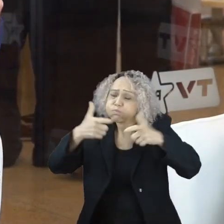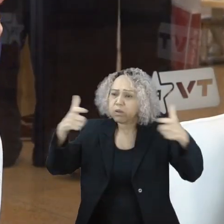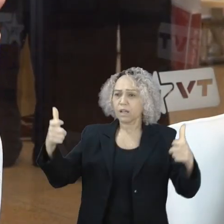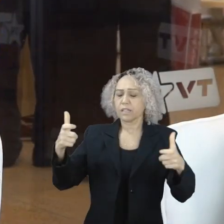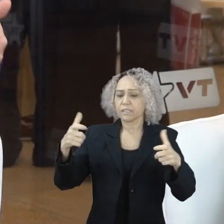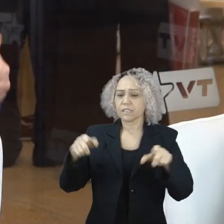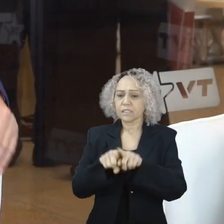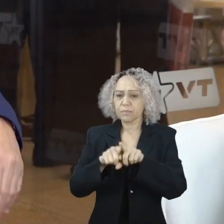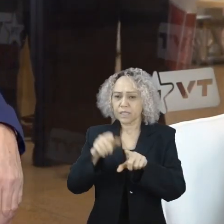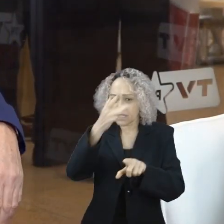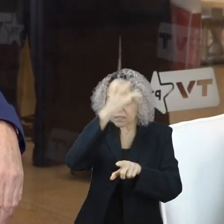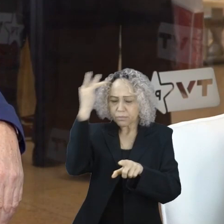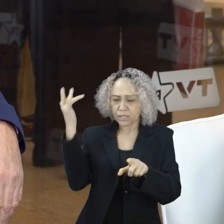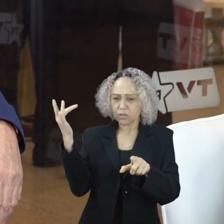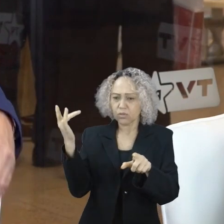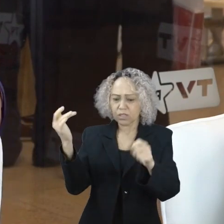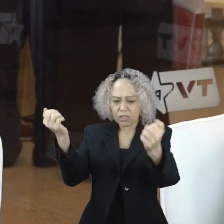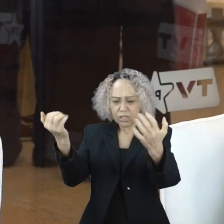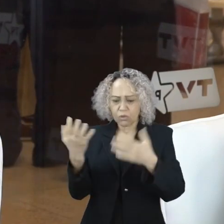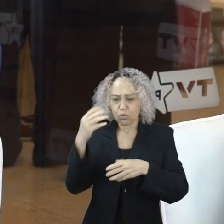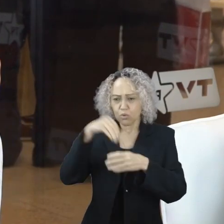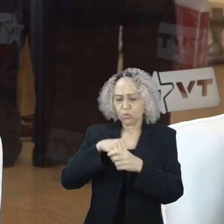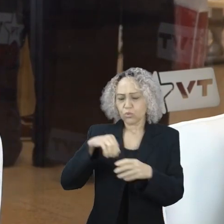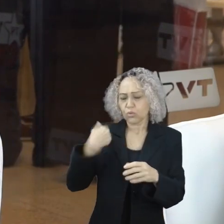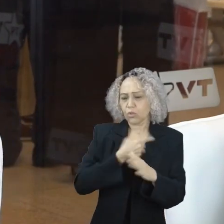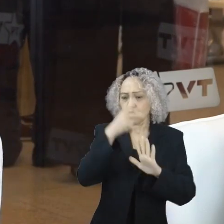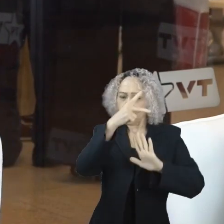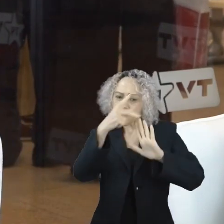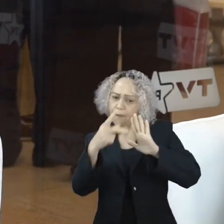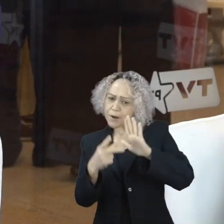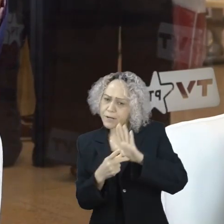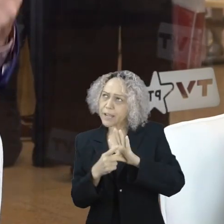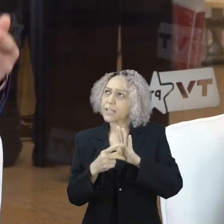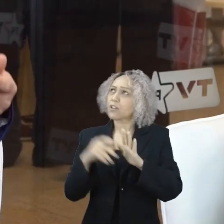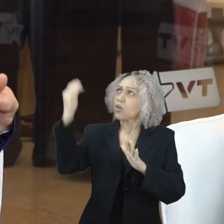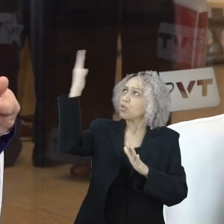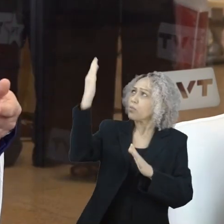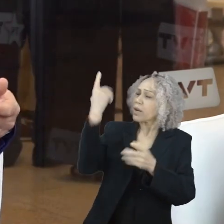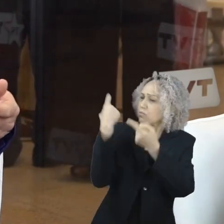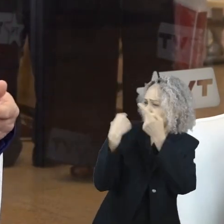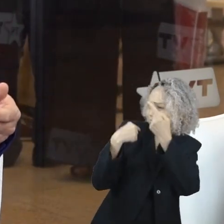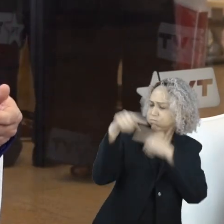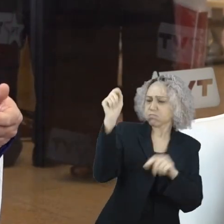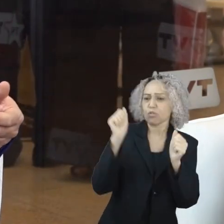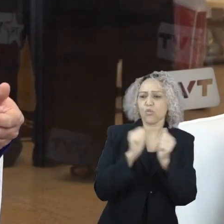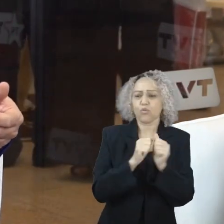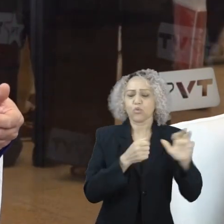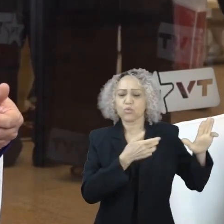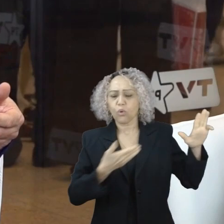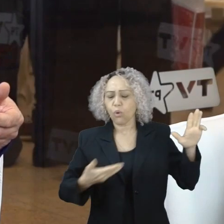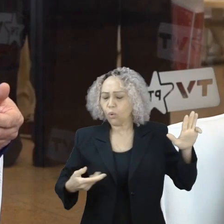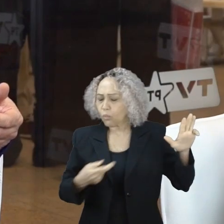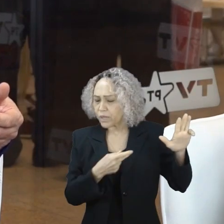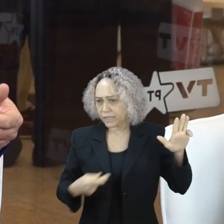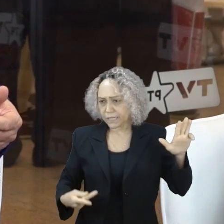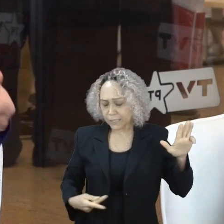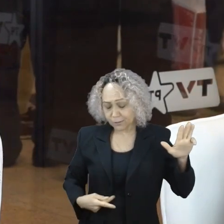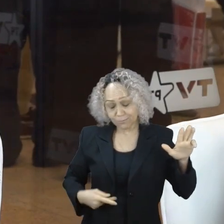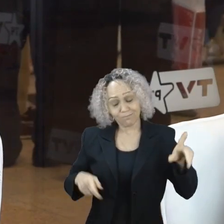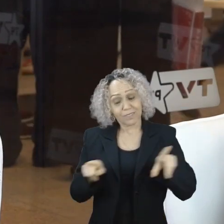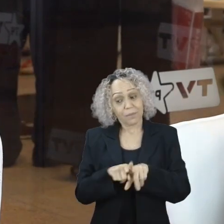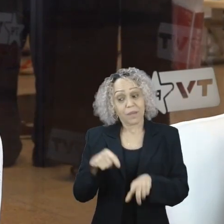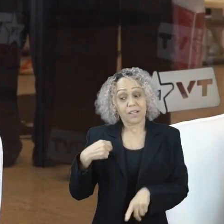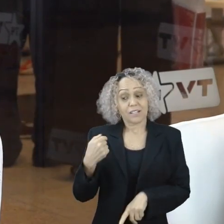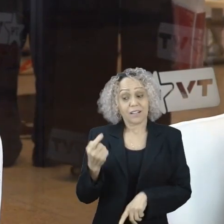nosso projeto de mudança de país, junto com o Lula, pensando inclusive em 2026, na reeleição do presidente Lula, entendeu?